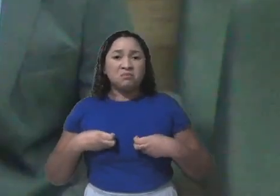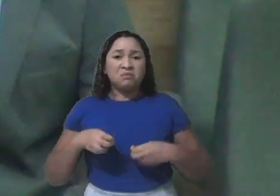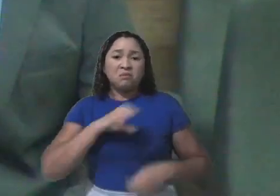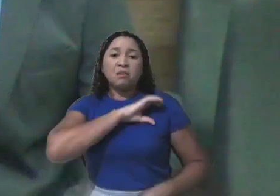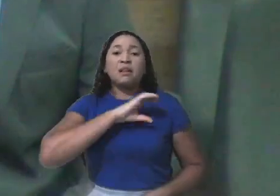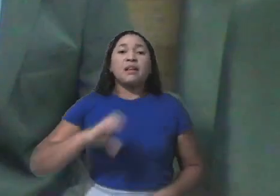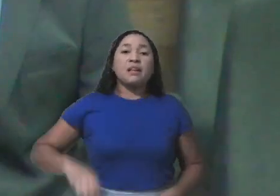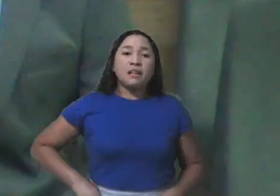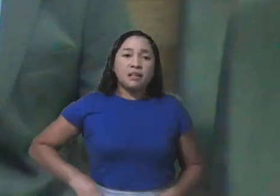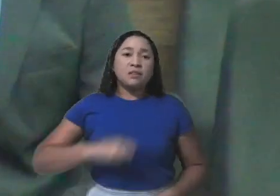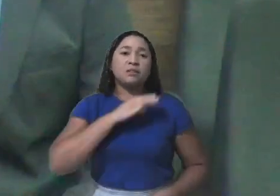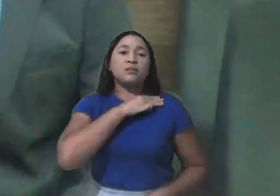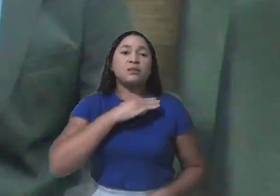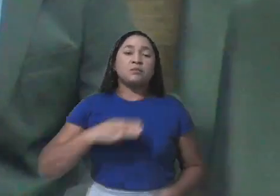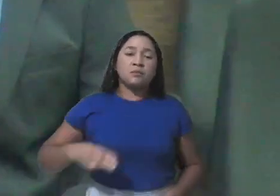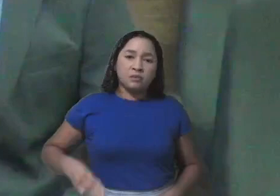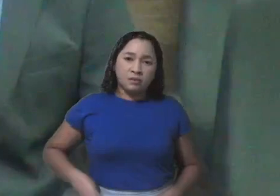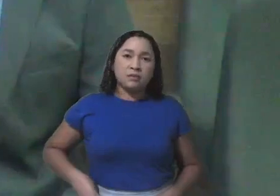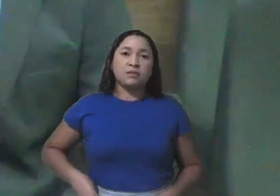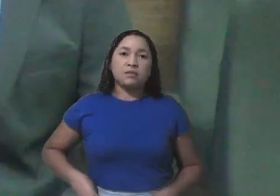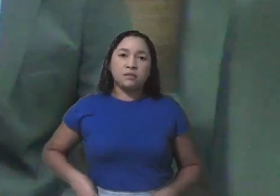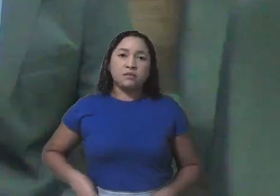vinda.